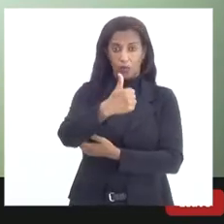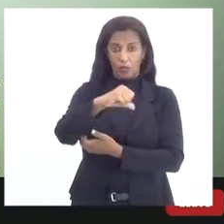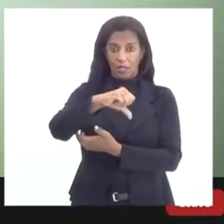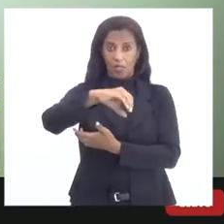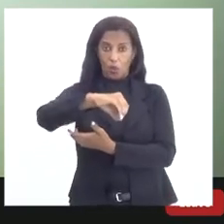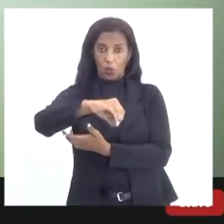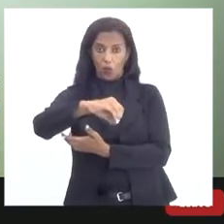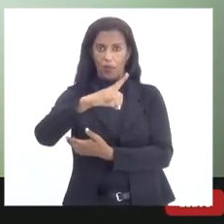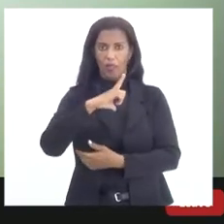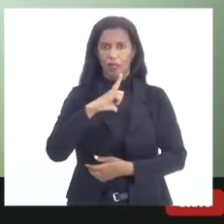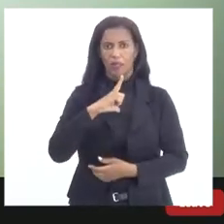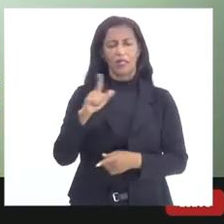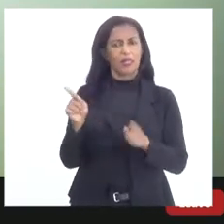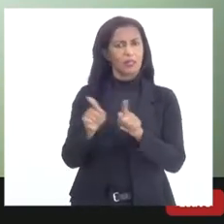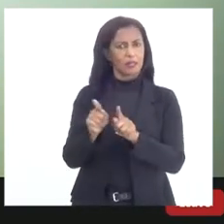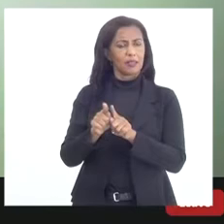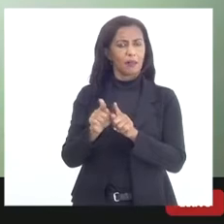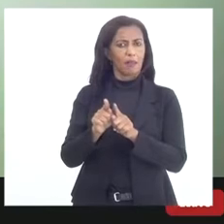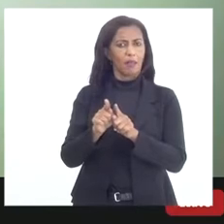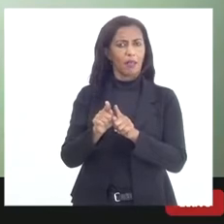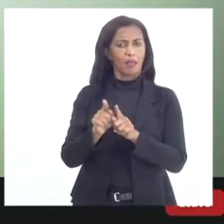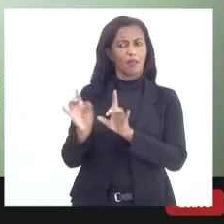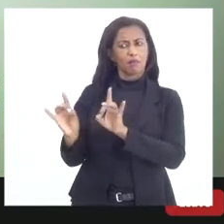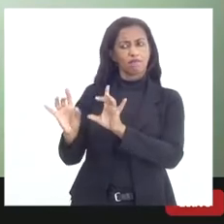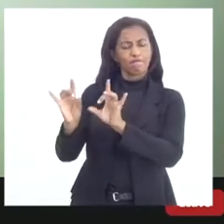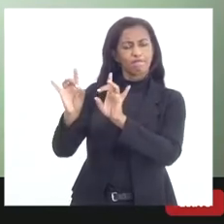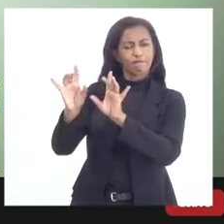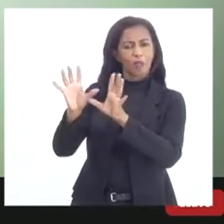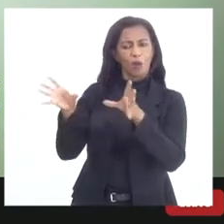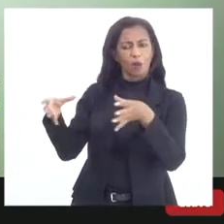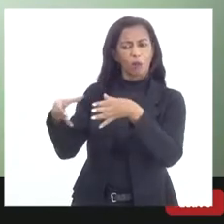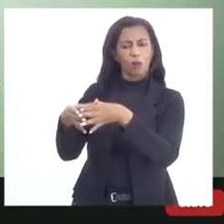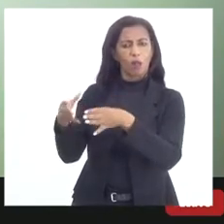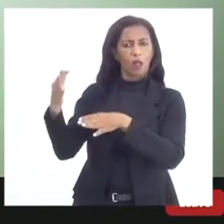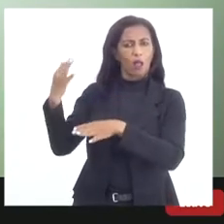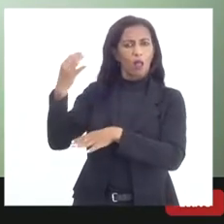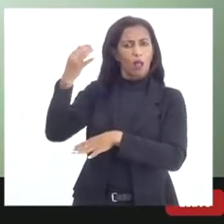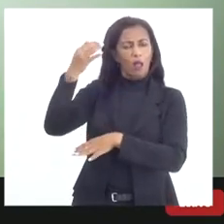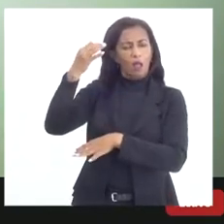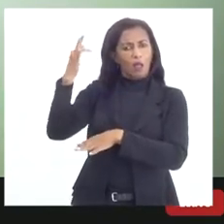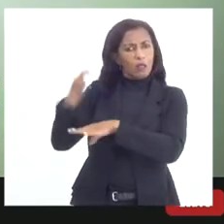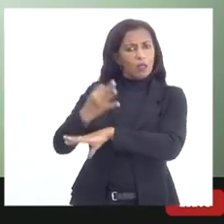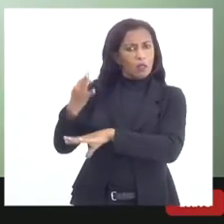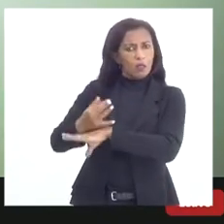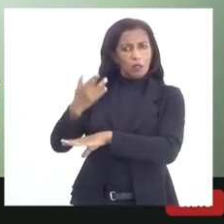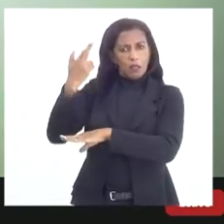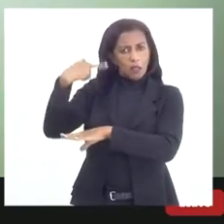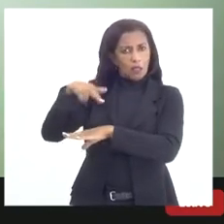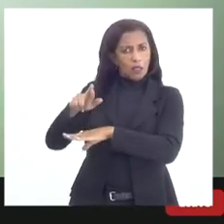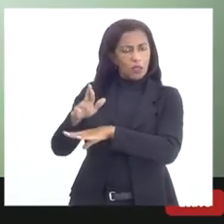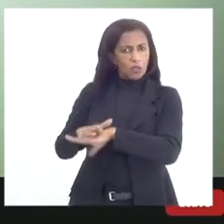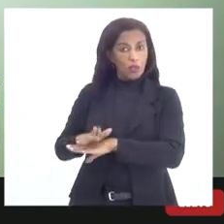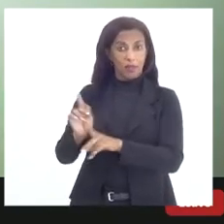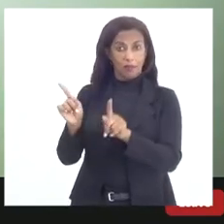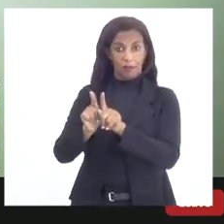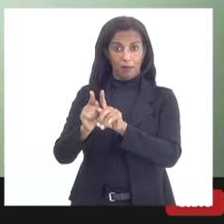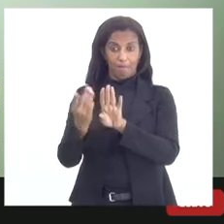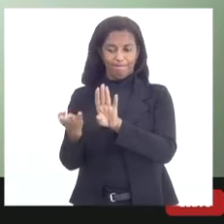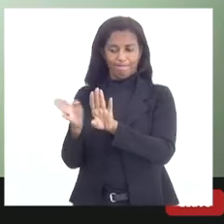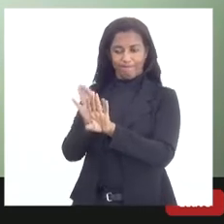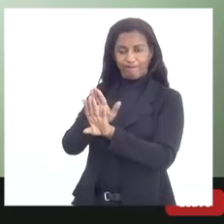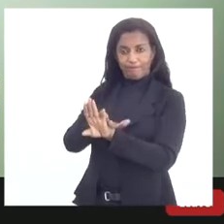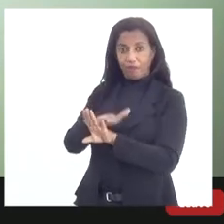tenha aí um atendimento diferenciado para os casos de intolerância religiosa, mas por trás também do